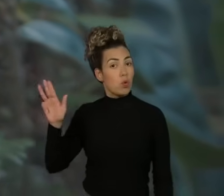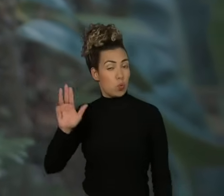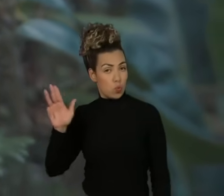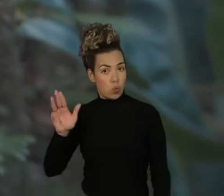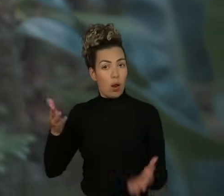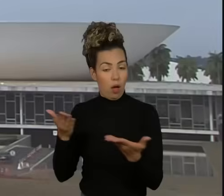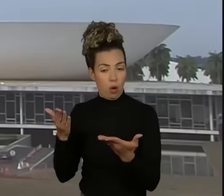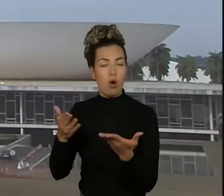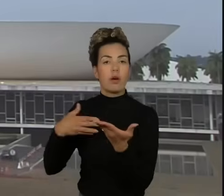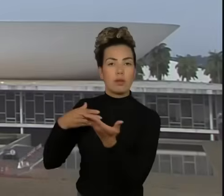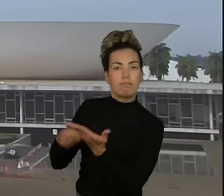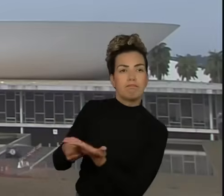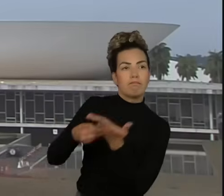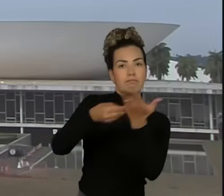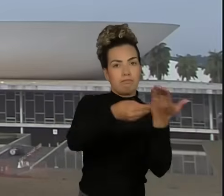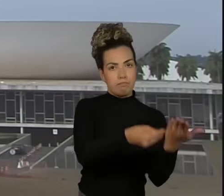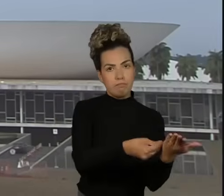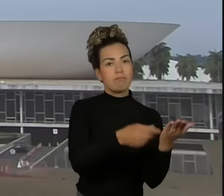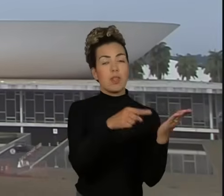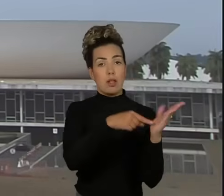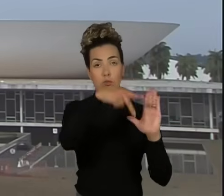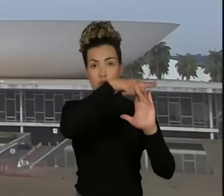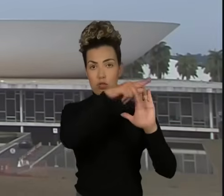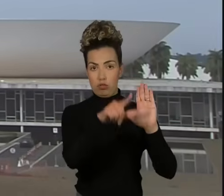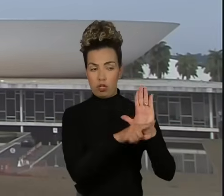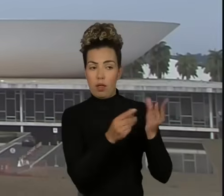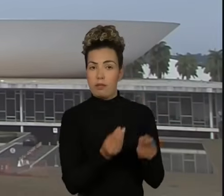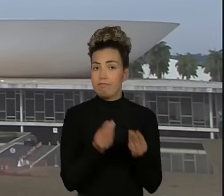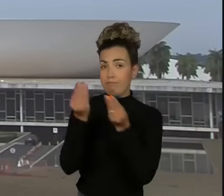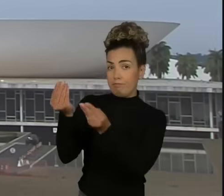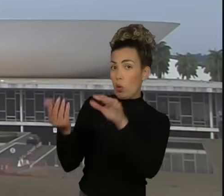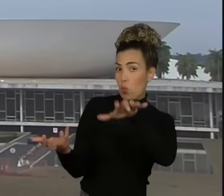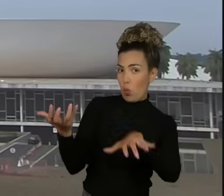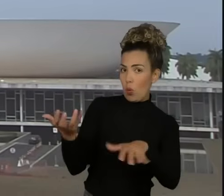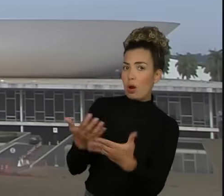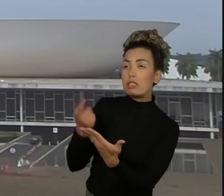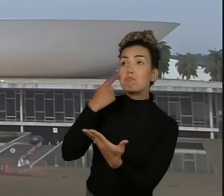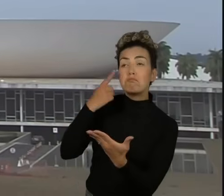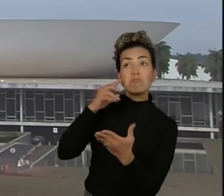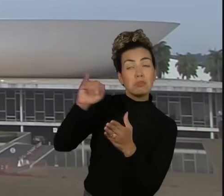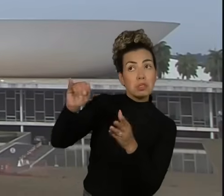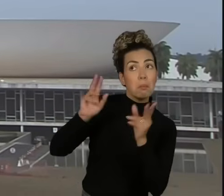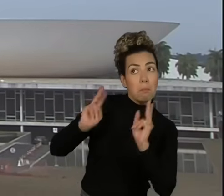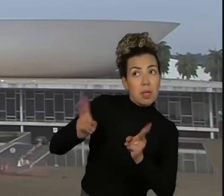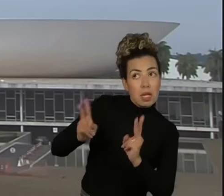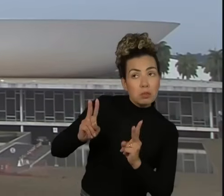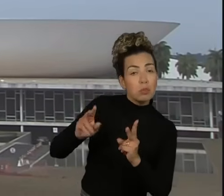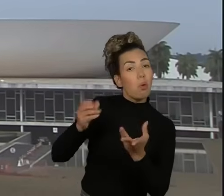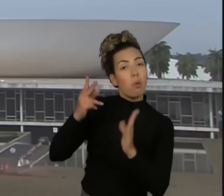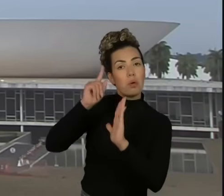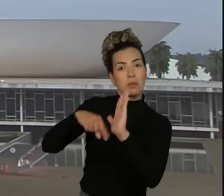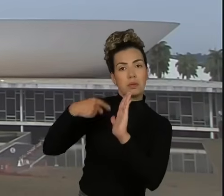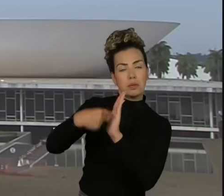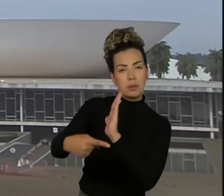agora um novo projeto de lei para o Congresso, que decide se mantém ou derruba os vetos.